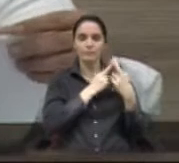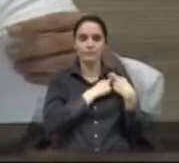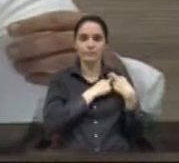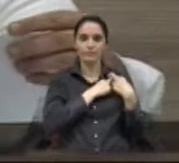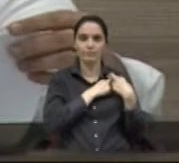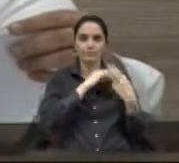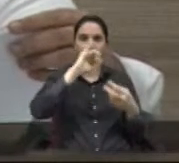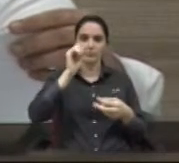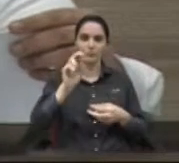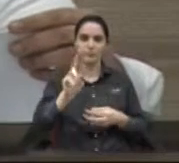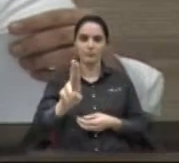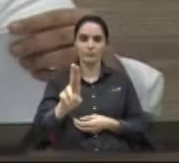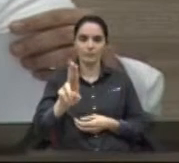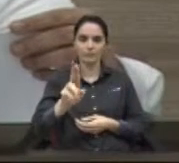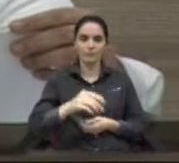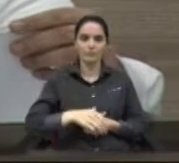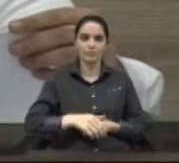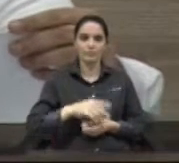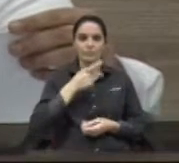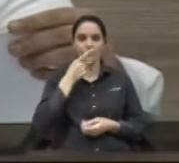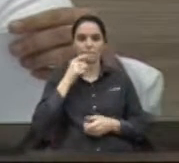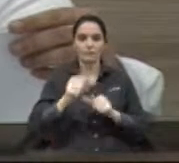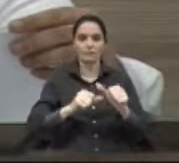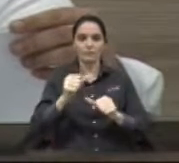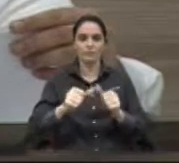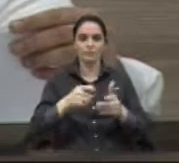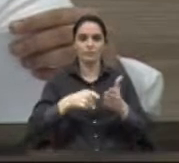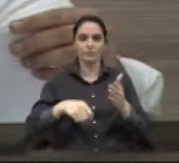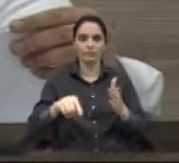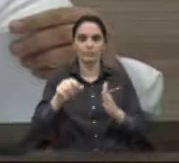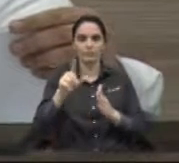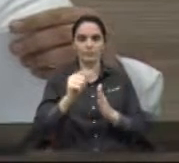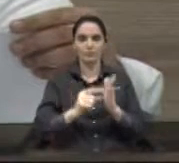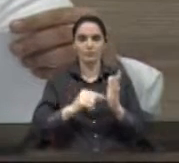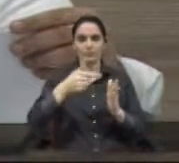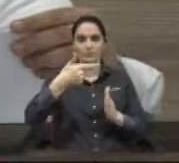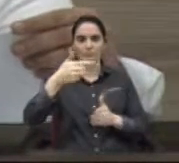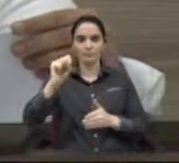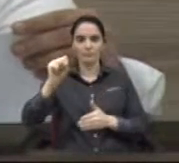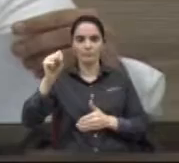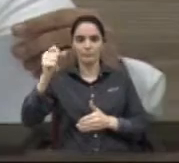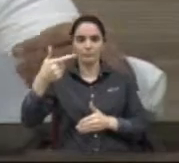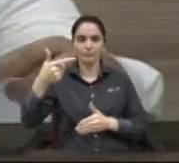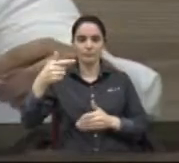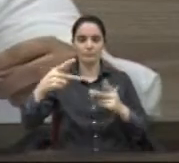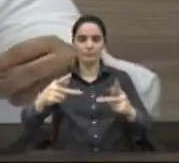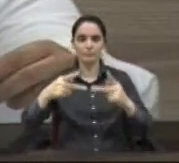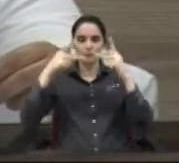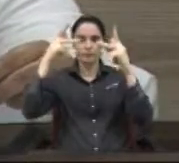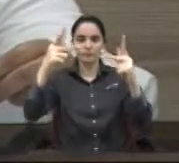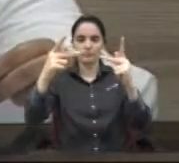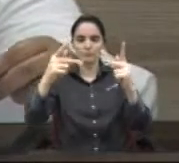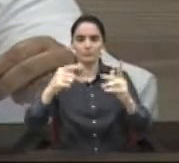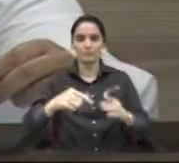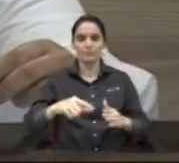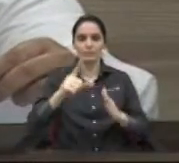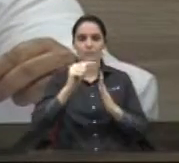nobre vereador José Eduardo Monteiro Júnior, que altera a redação do artigo 282 com os